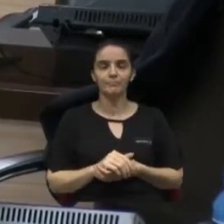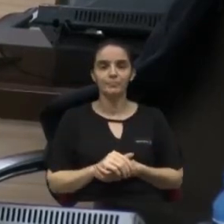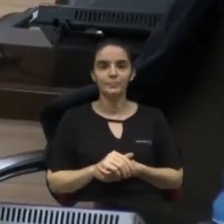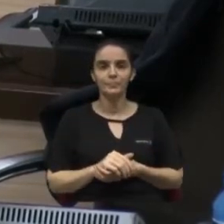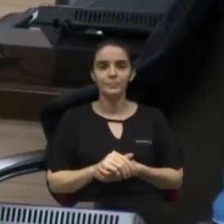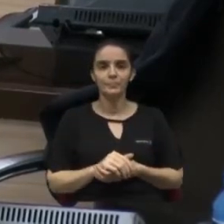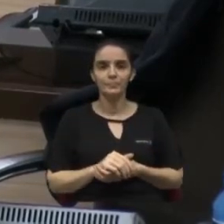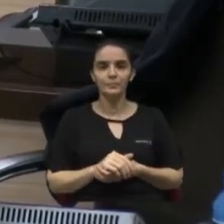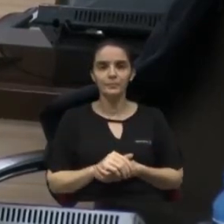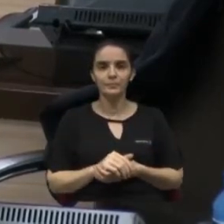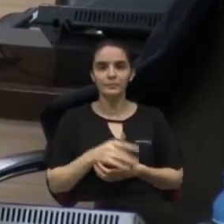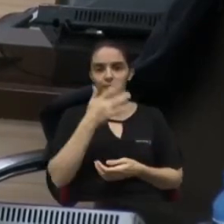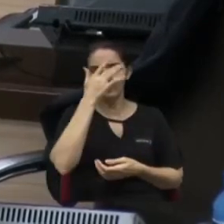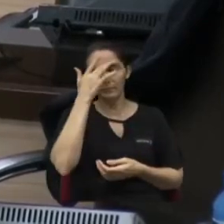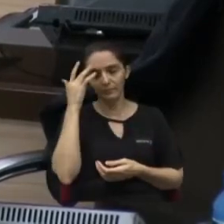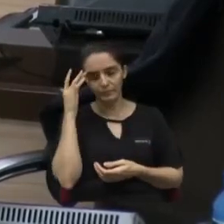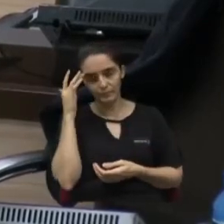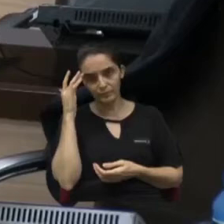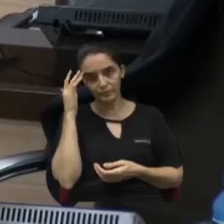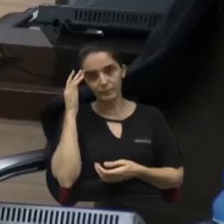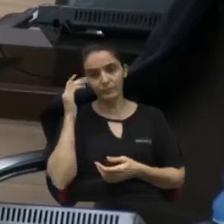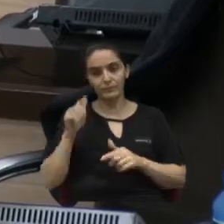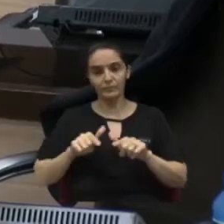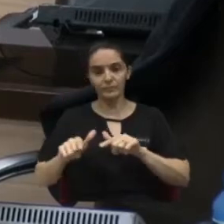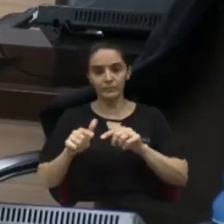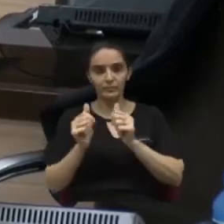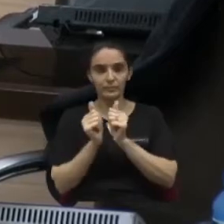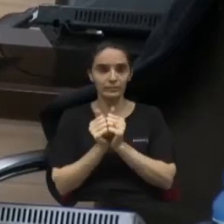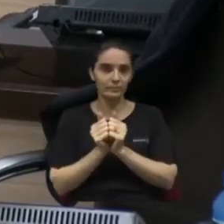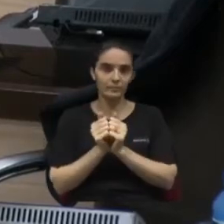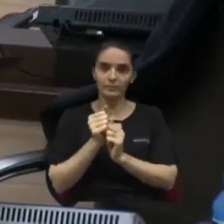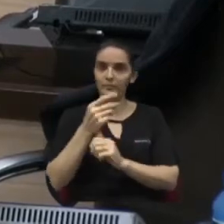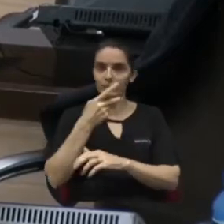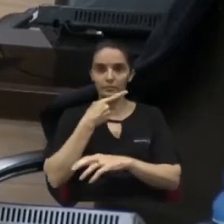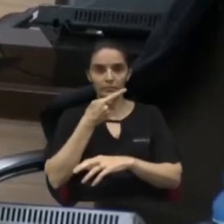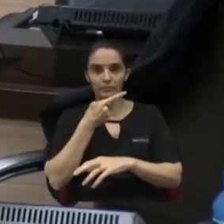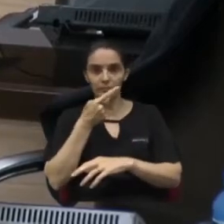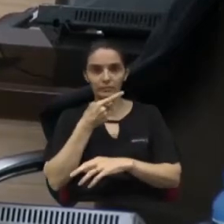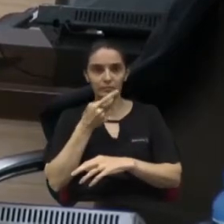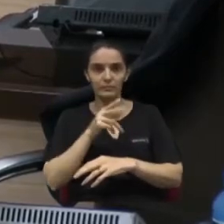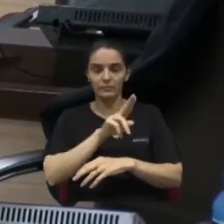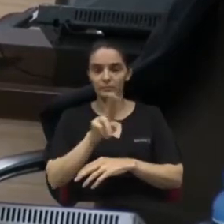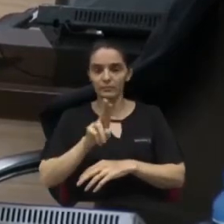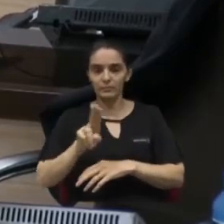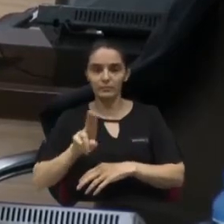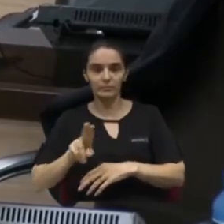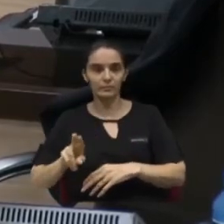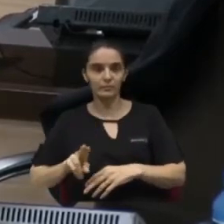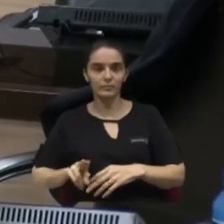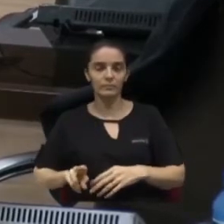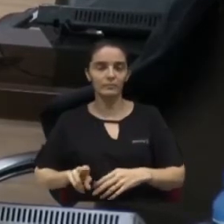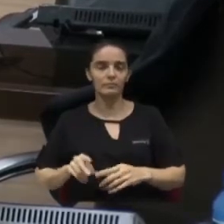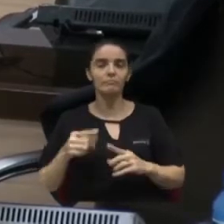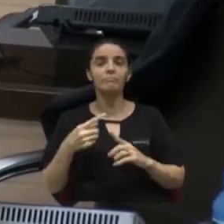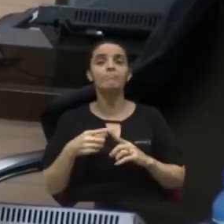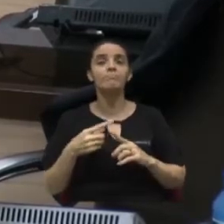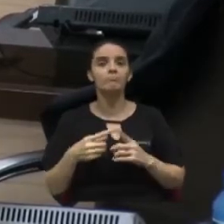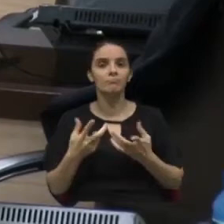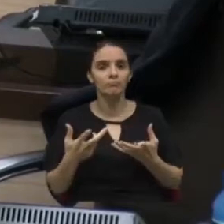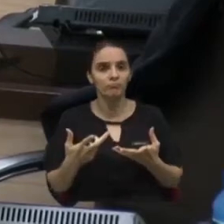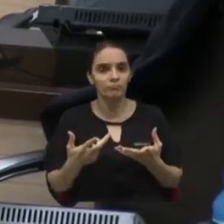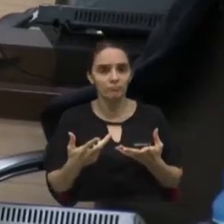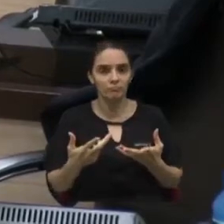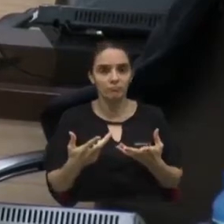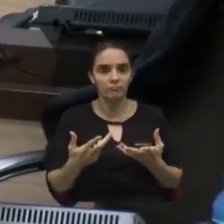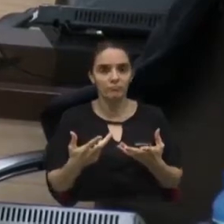relação aos assessores, eu não vou nem cair na loucura de nominar, porque até lembro